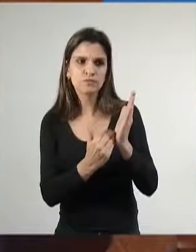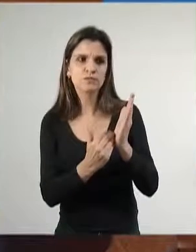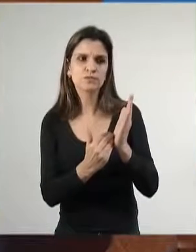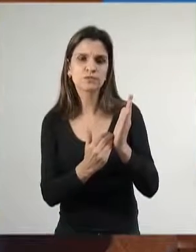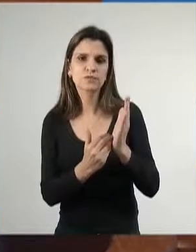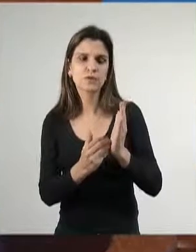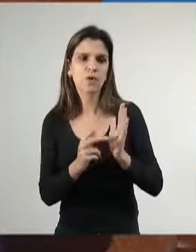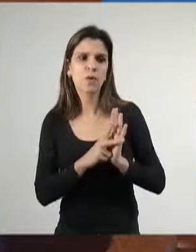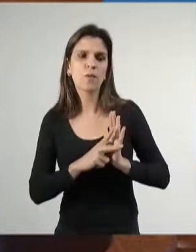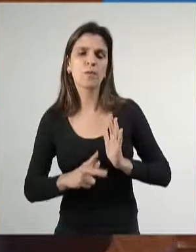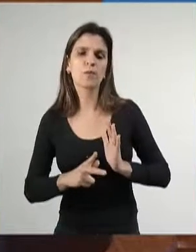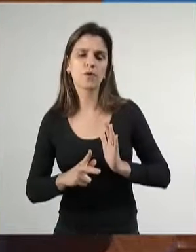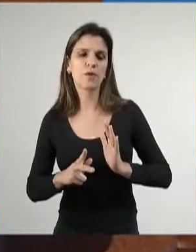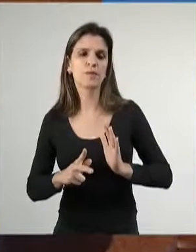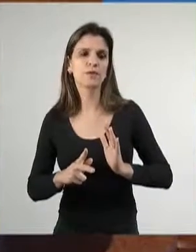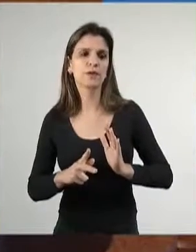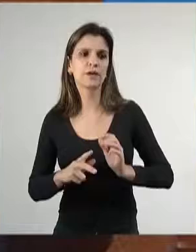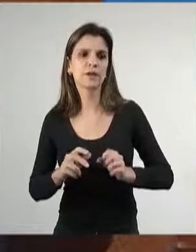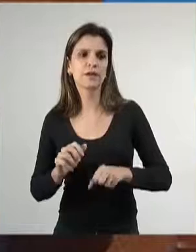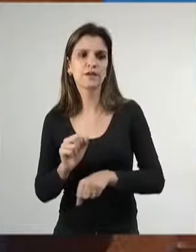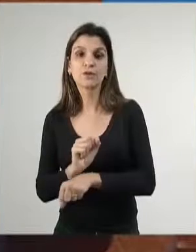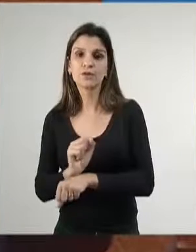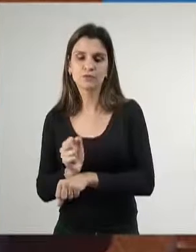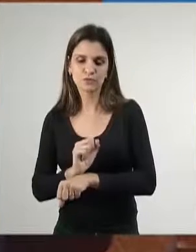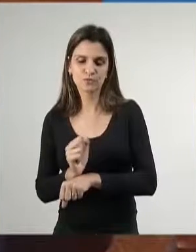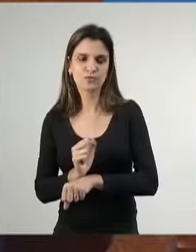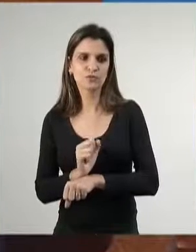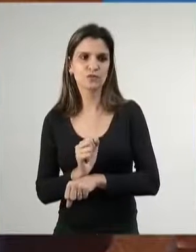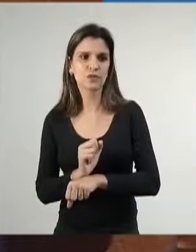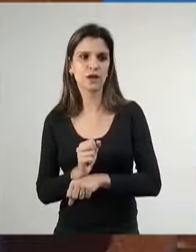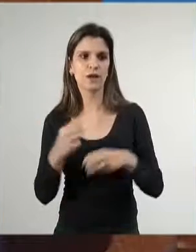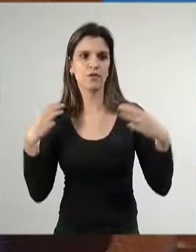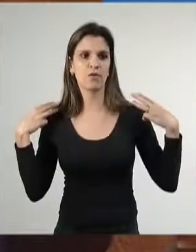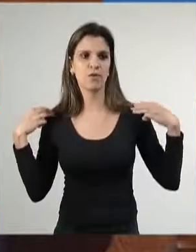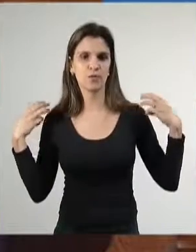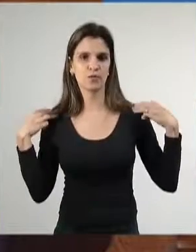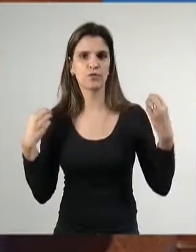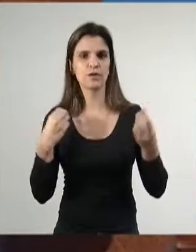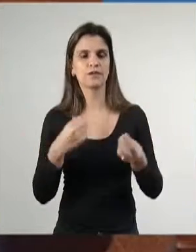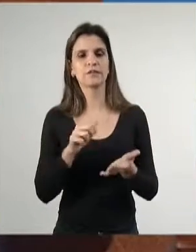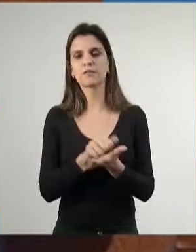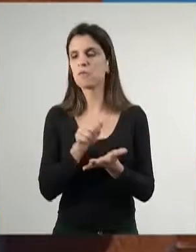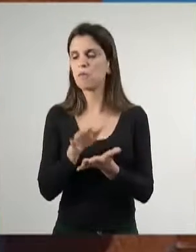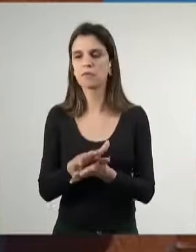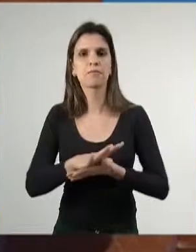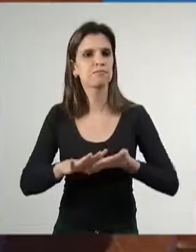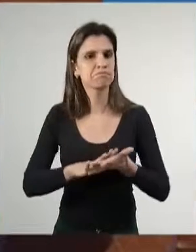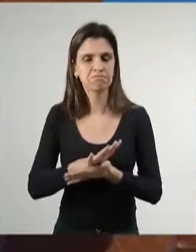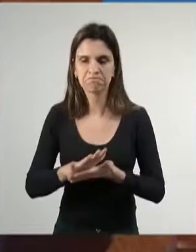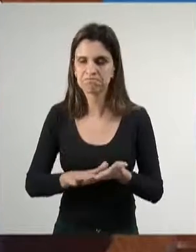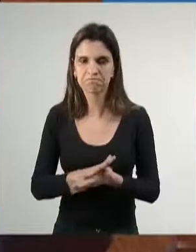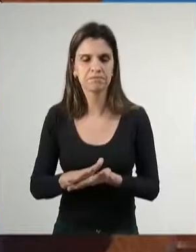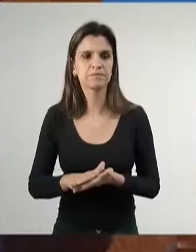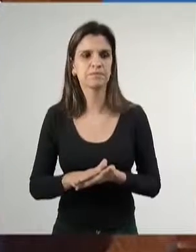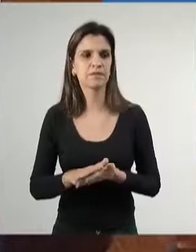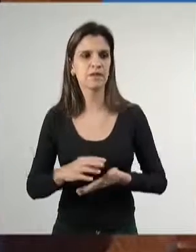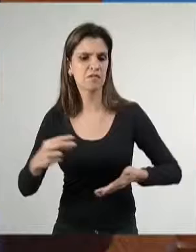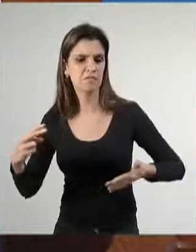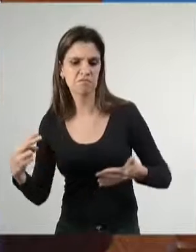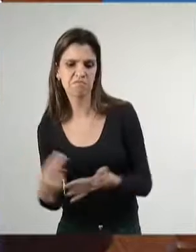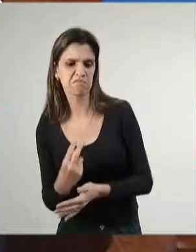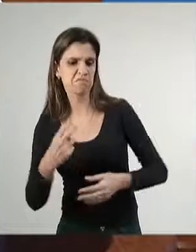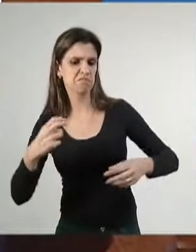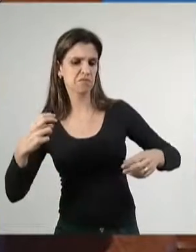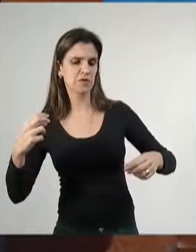veículos automotores, IPVA, aos proprietários de veículos que não tenham cometido infrações no trânsito. Primeiramente, quanto à